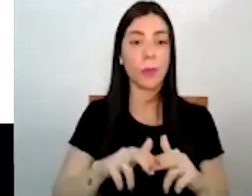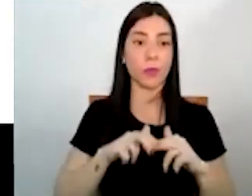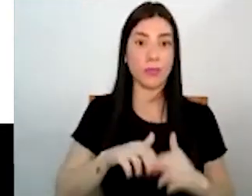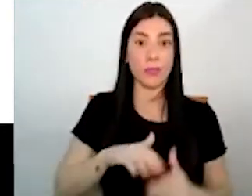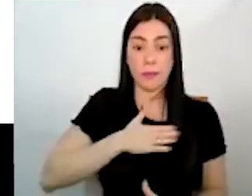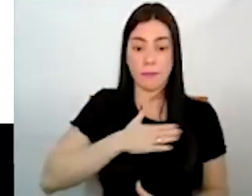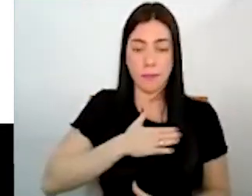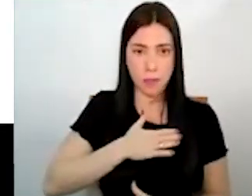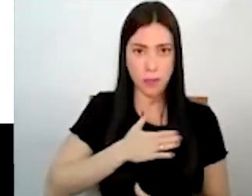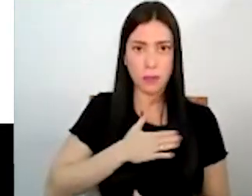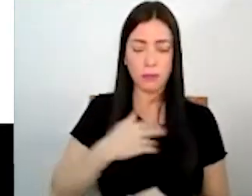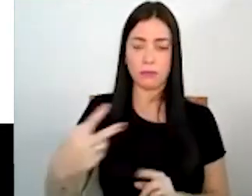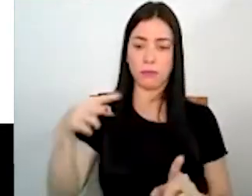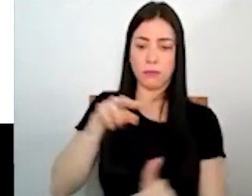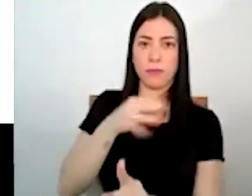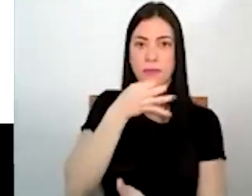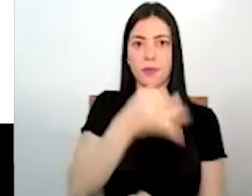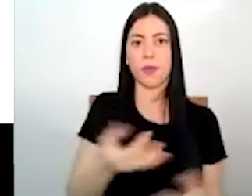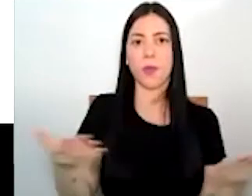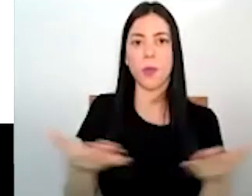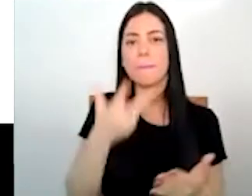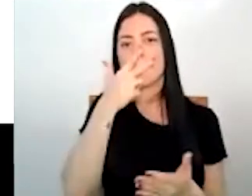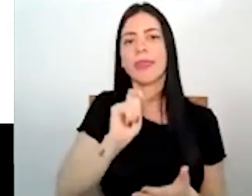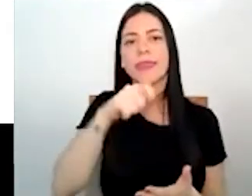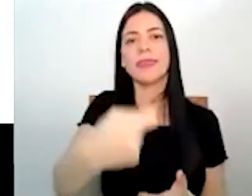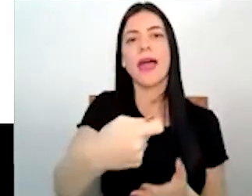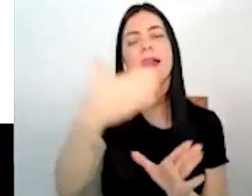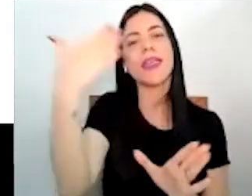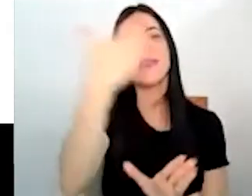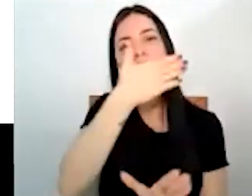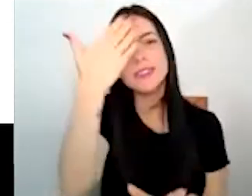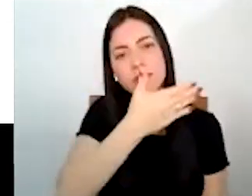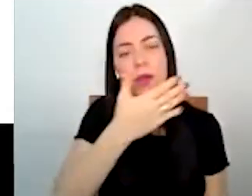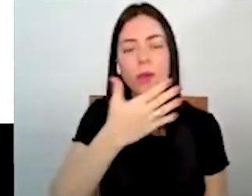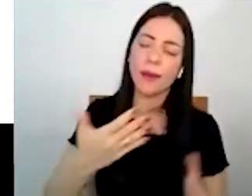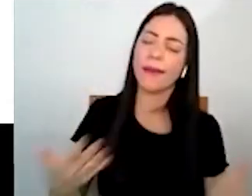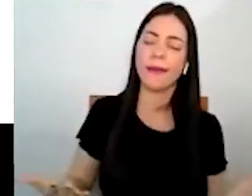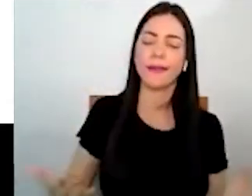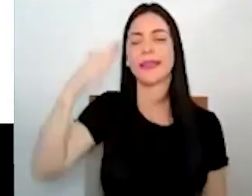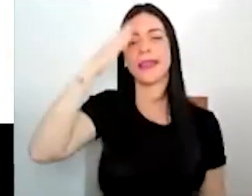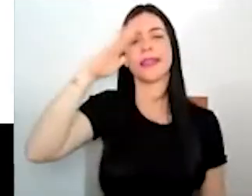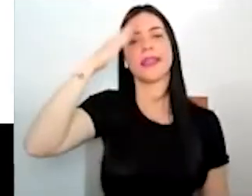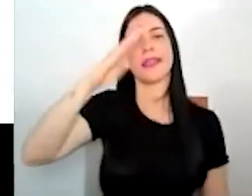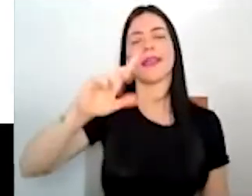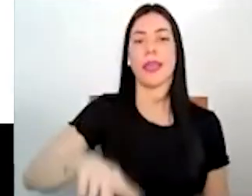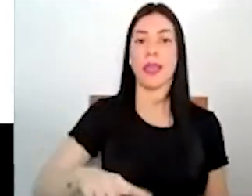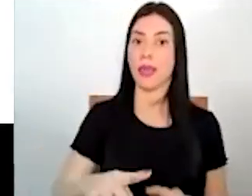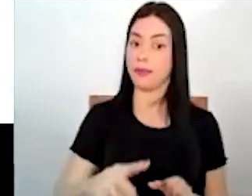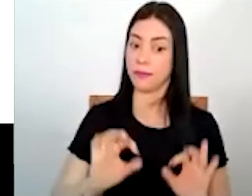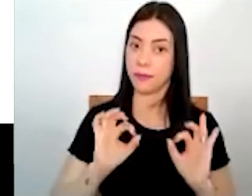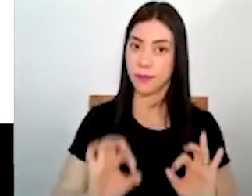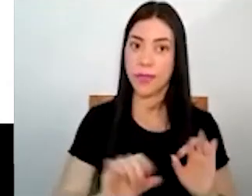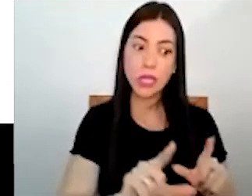hoje, né, entender o trabalho como invisível é justamente entender que a importância, mais do que nessas